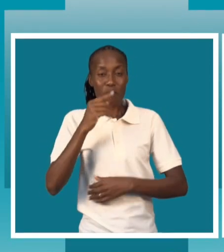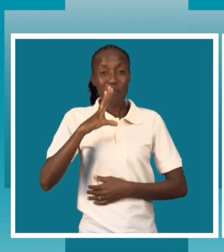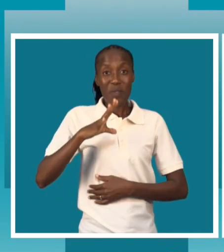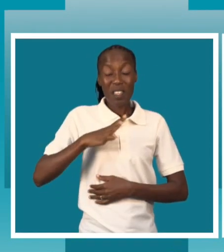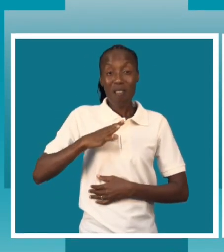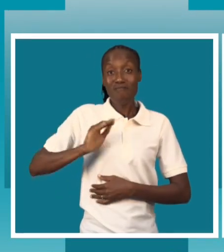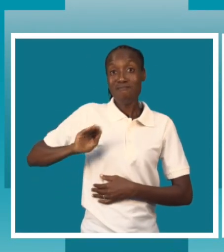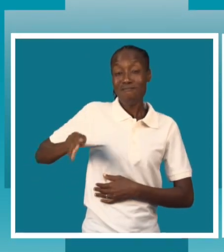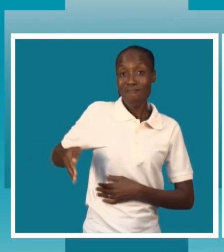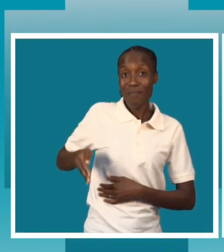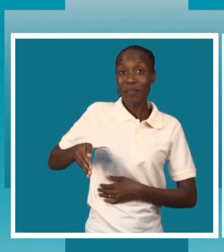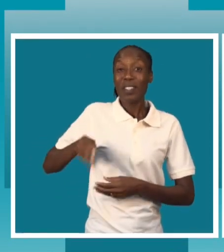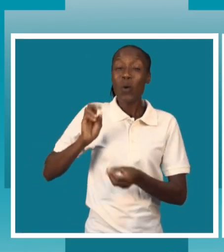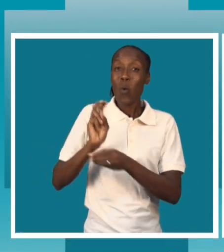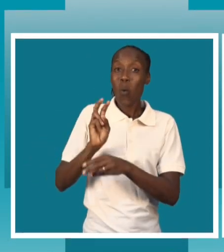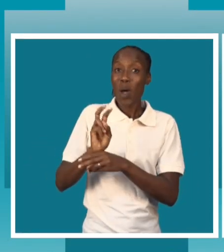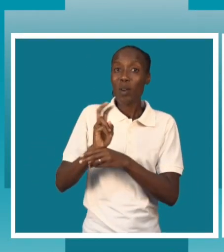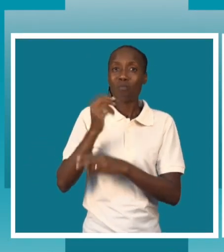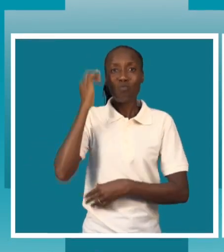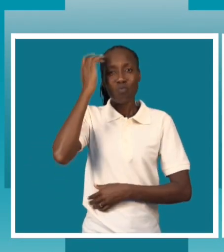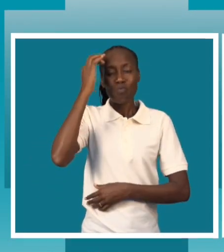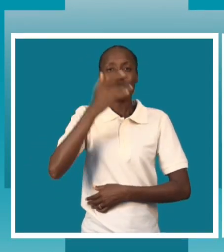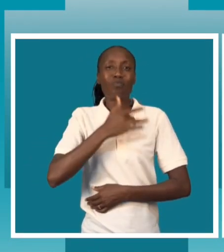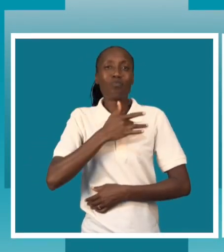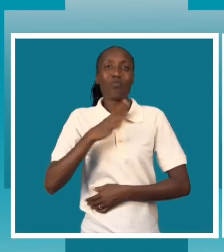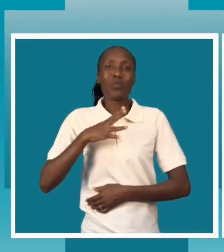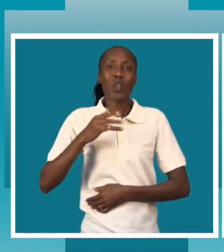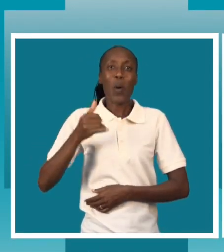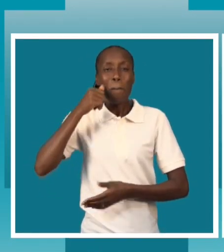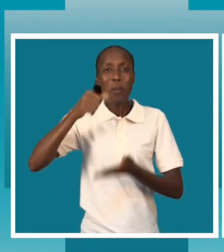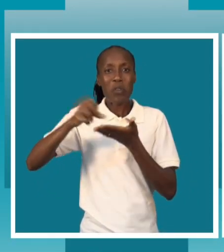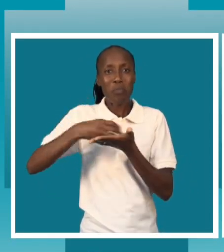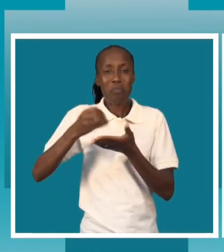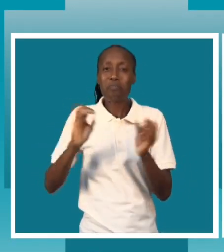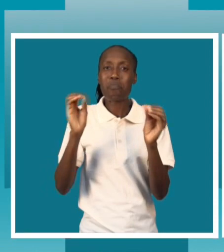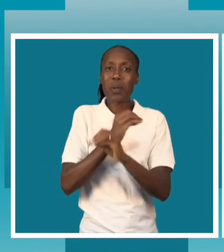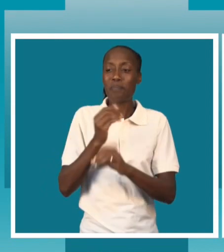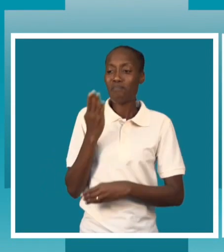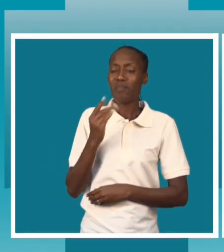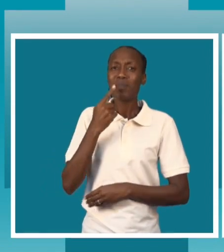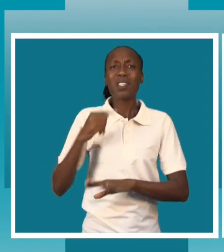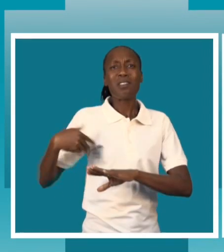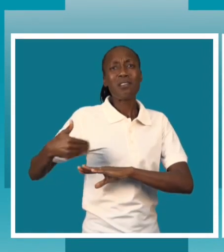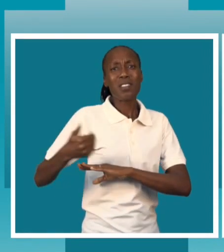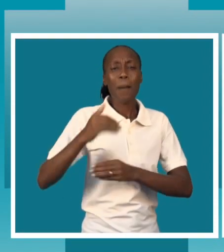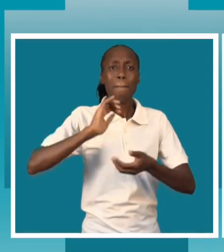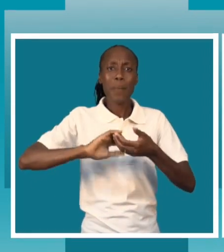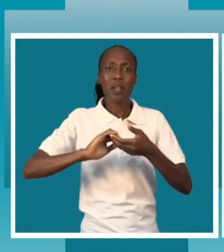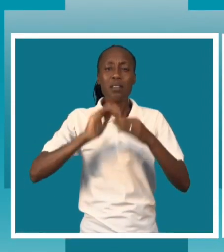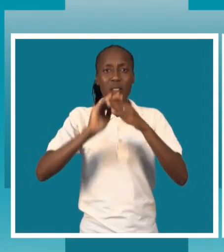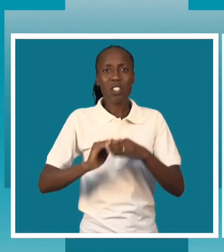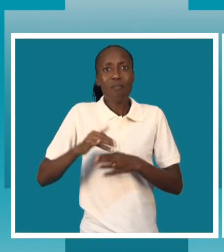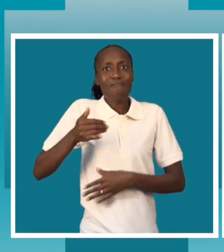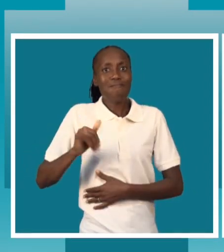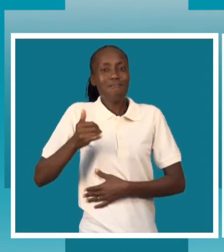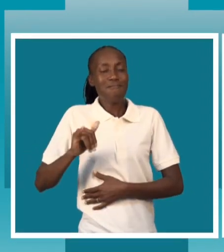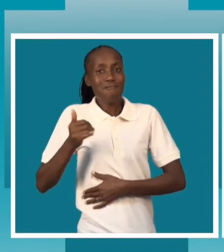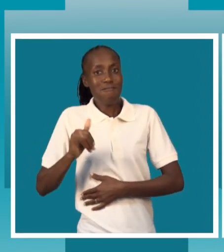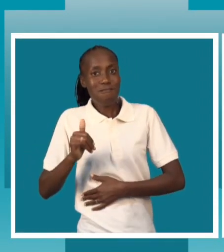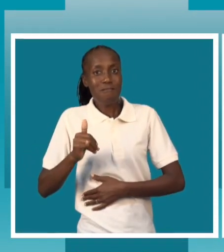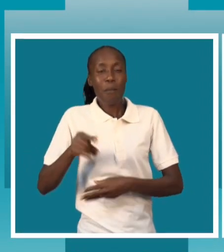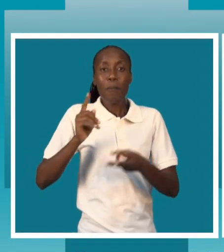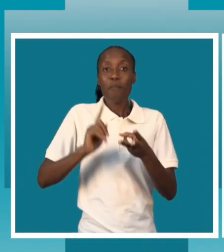bolso, sinto que entraram mensagens, enquanto não. Estar a tocar o tempo todo. Sinto isso quase sempre. A sensação de estar a vibrar. Já.